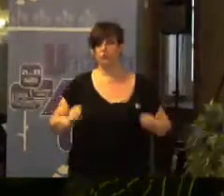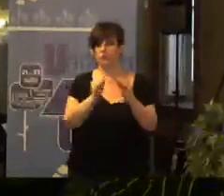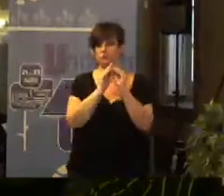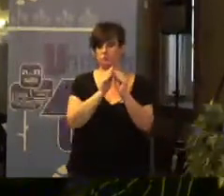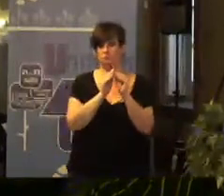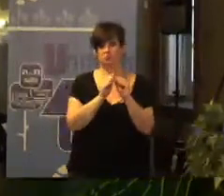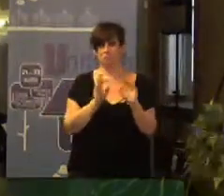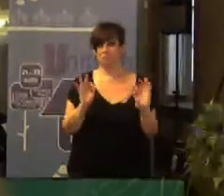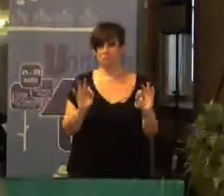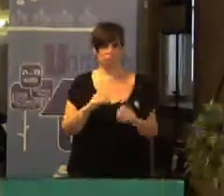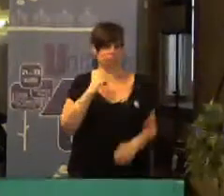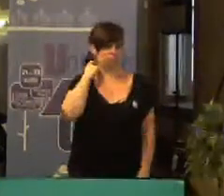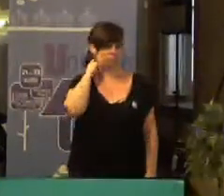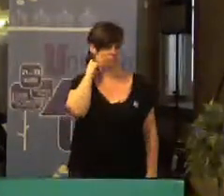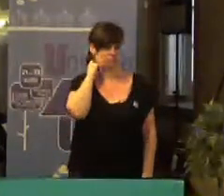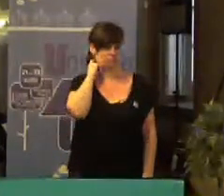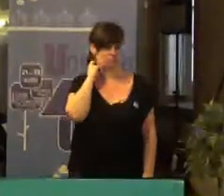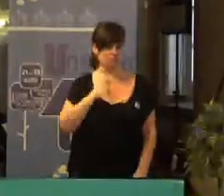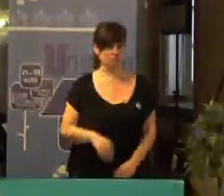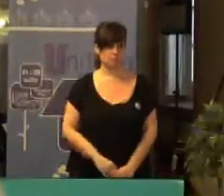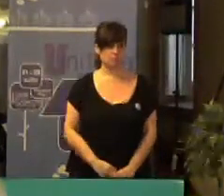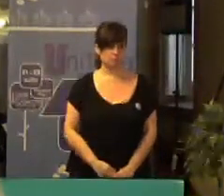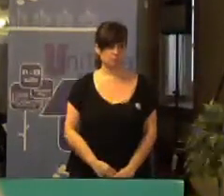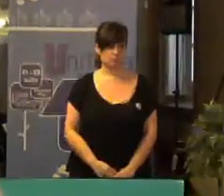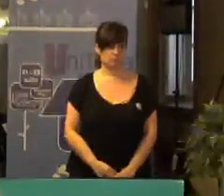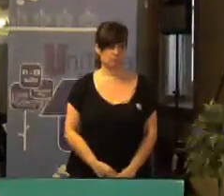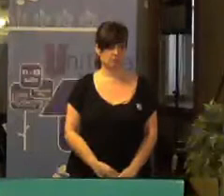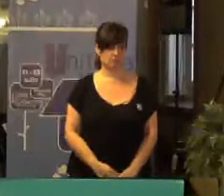Geringonça. Quando formos a eleições,